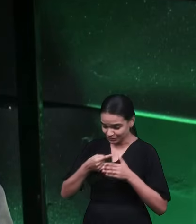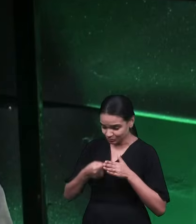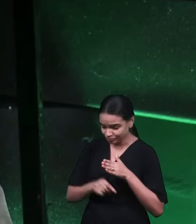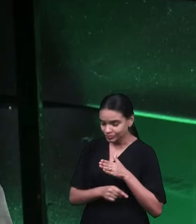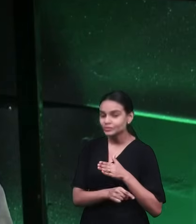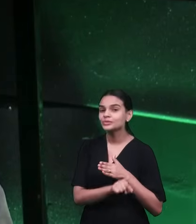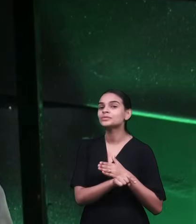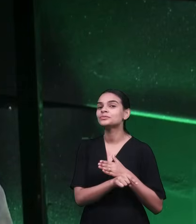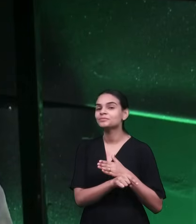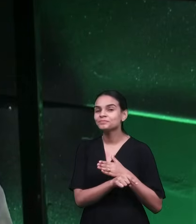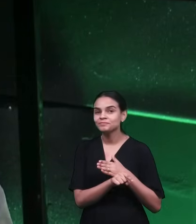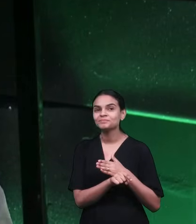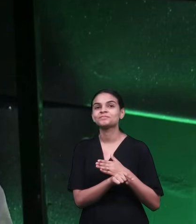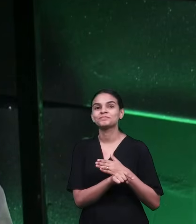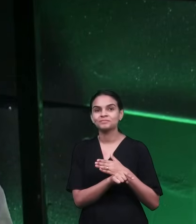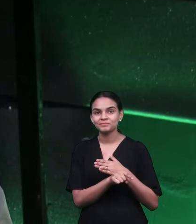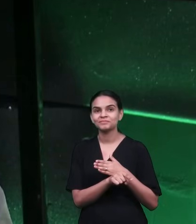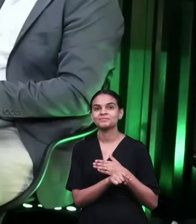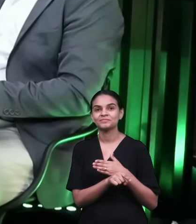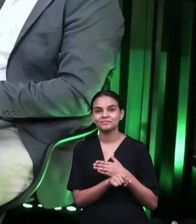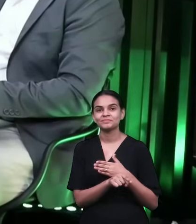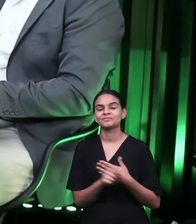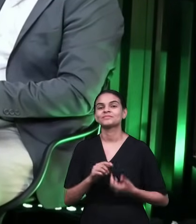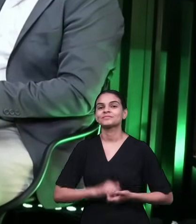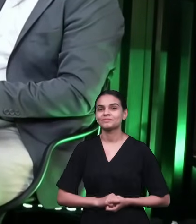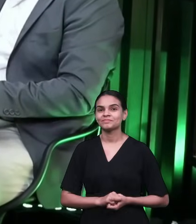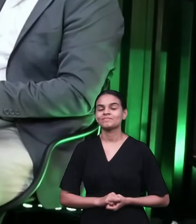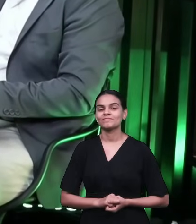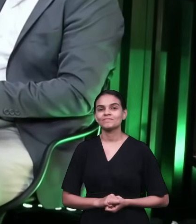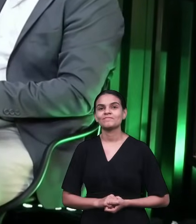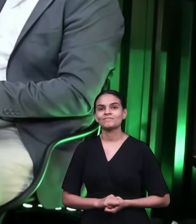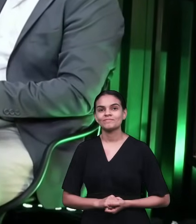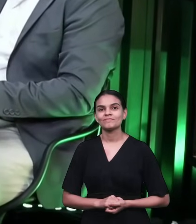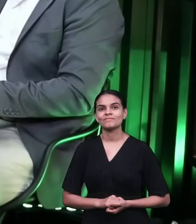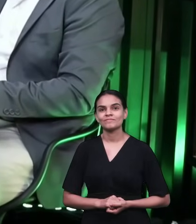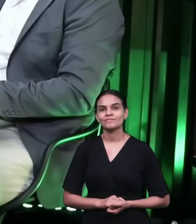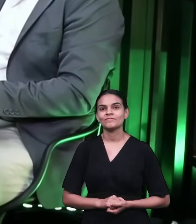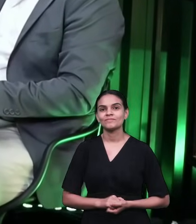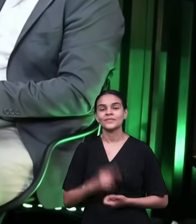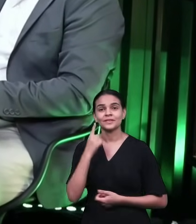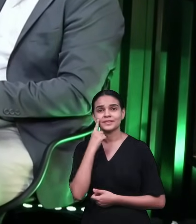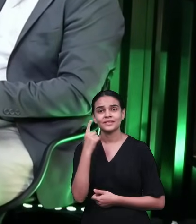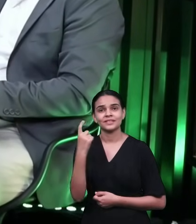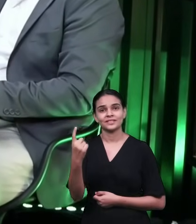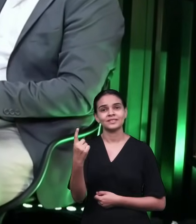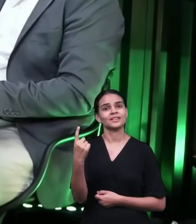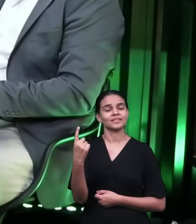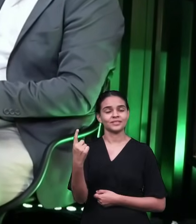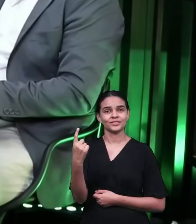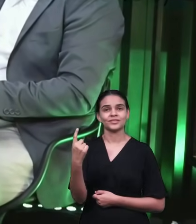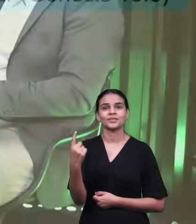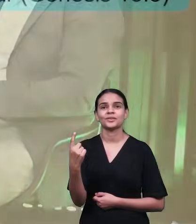Roberto, até está aqui a sequência cronológica, sim, e nós vamos ver isso, né, que o pastor Tiago falou,